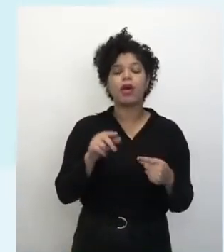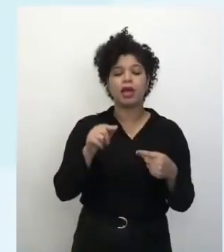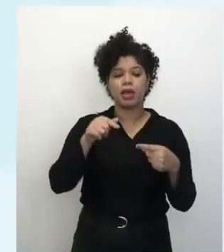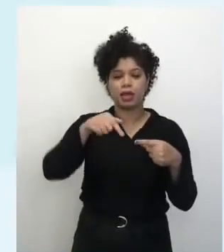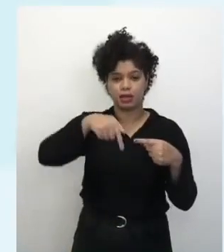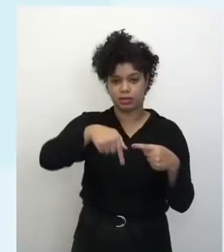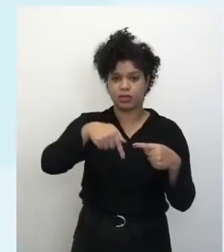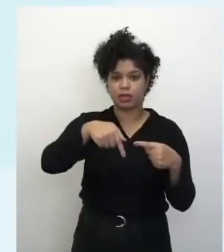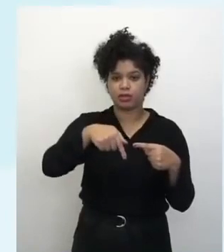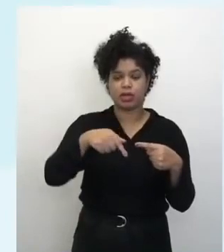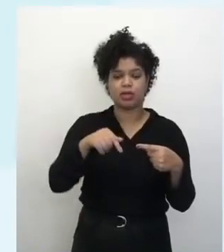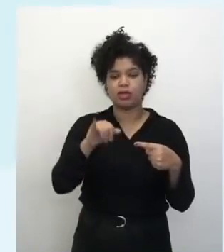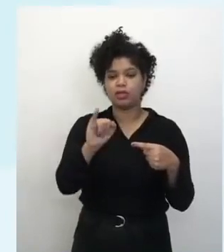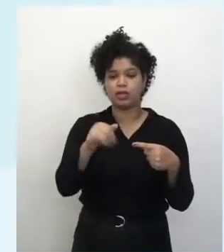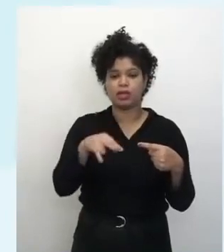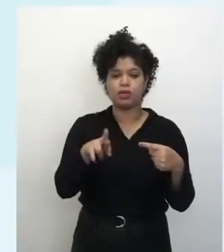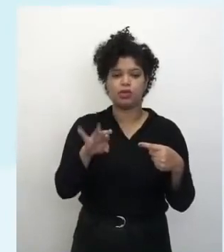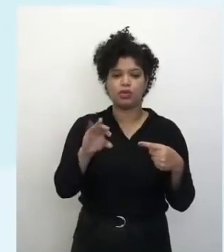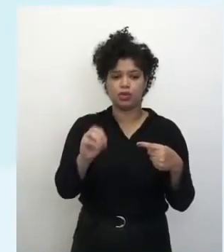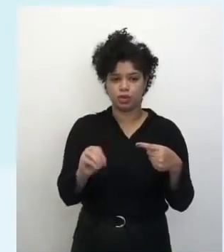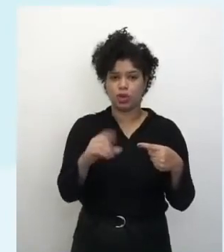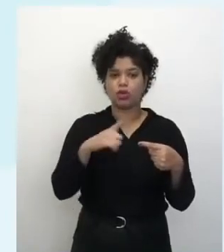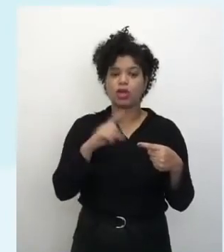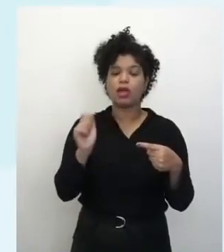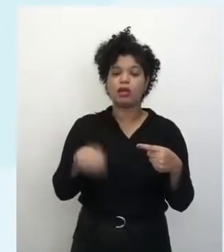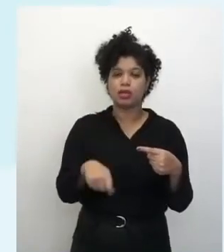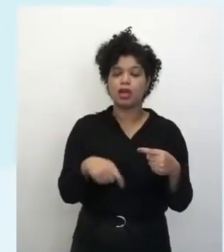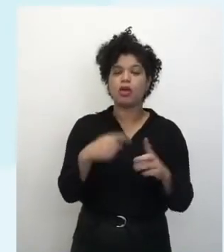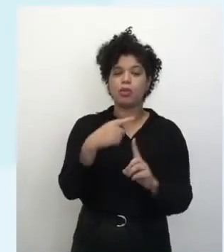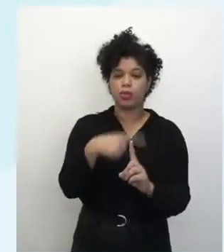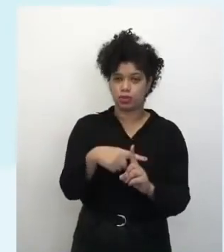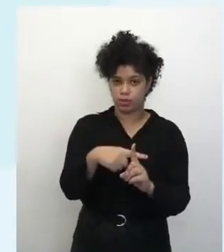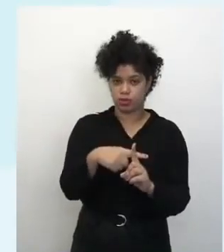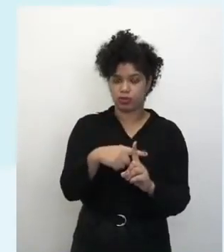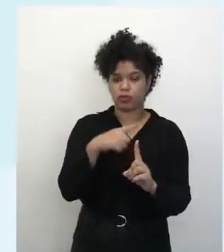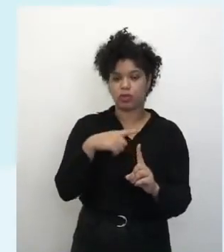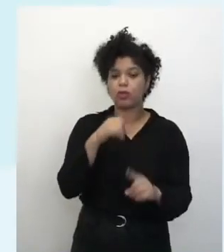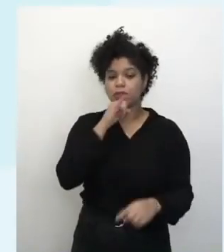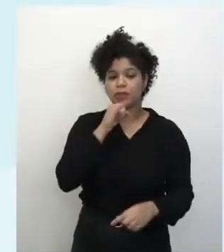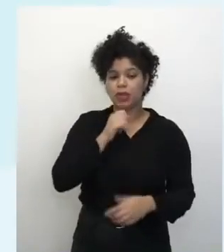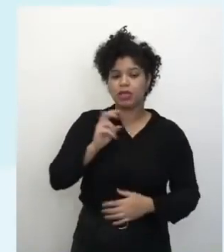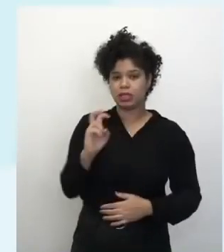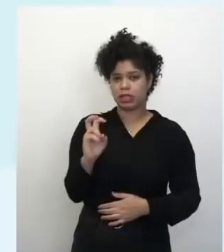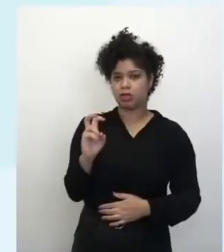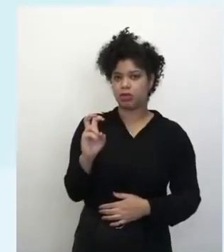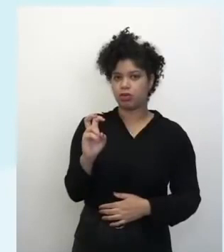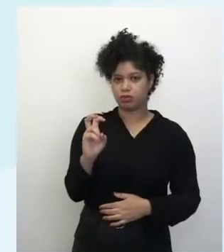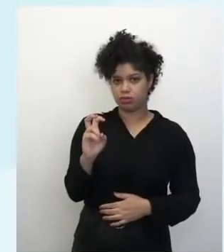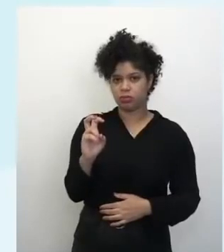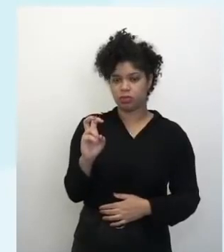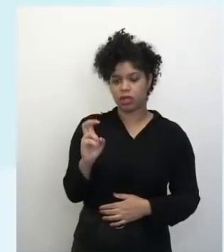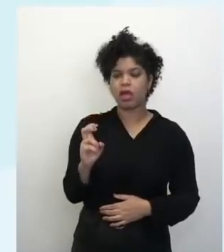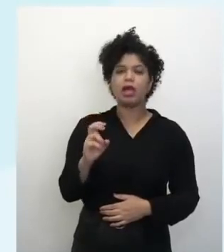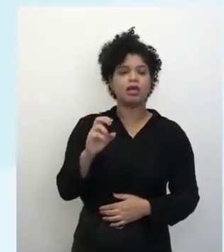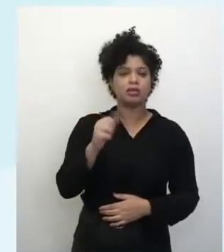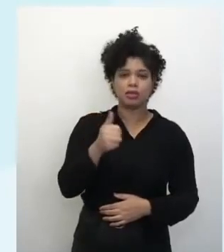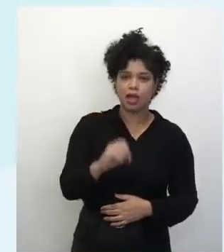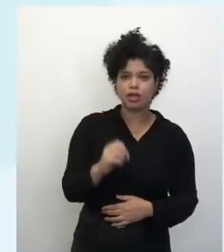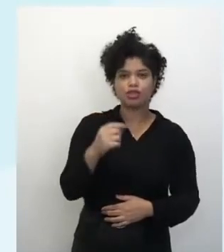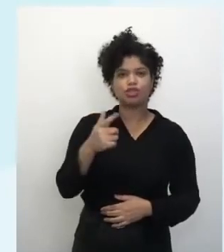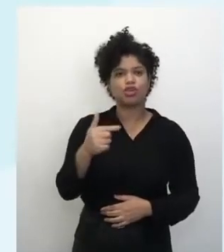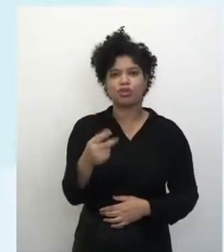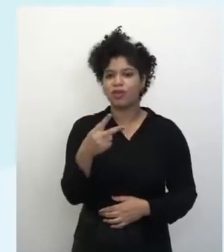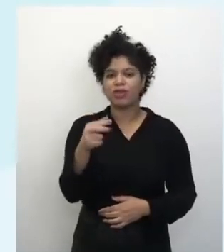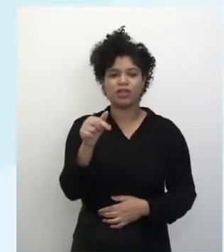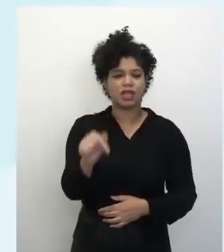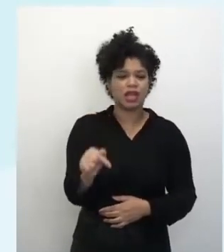inteiro? Quando você divide, você pode encontrar o número inteiro positivo, como aqui no exemplo, ó, 5. Você pode encontrar 5, 10, 12,